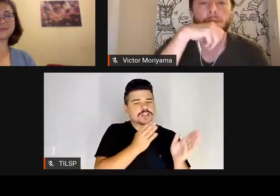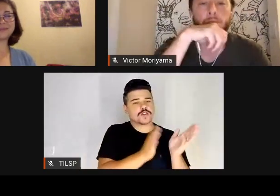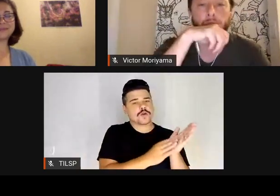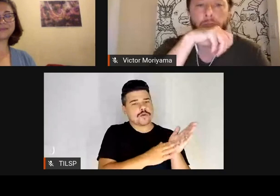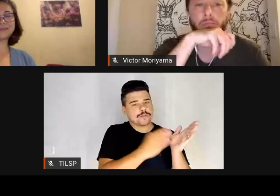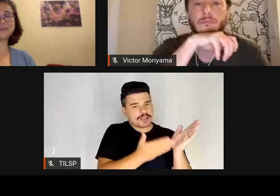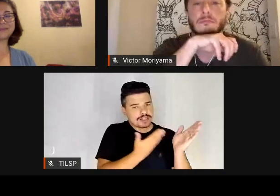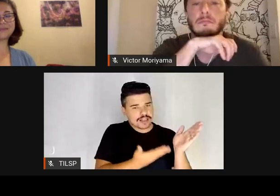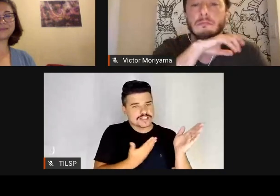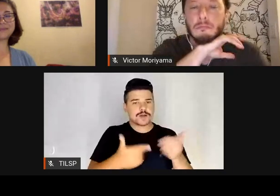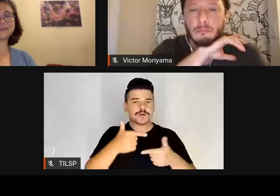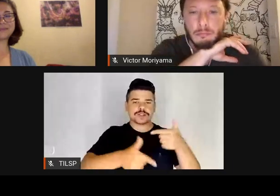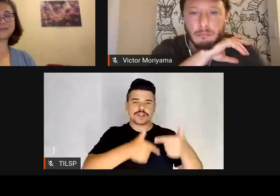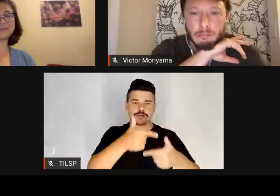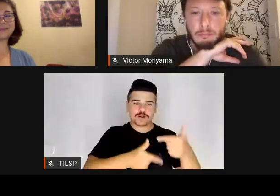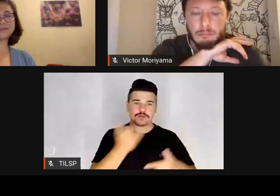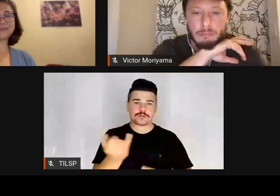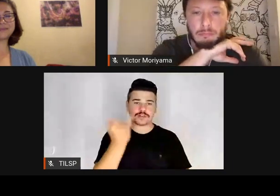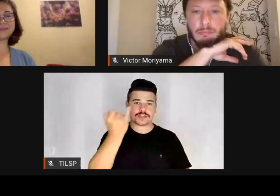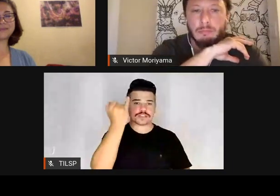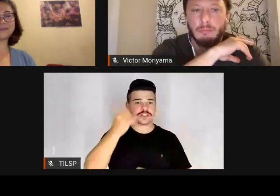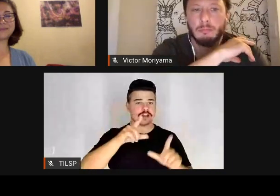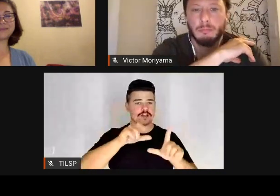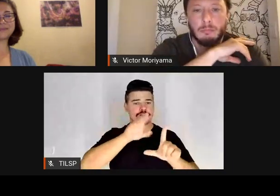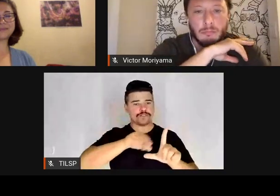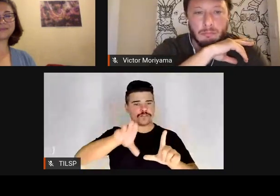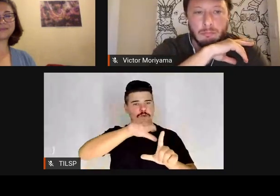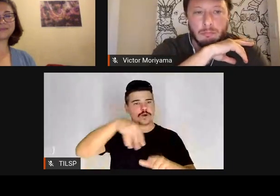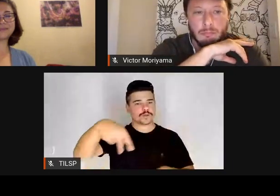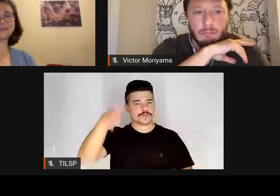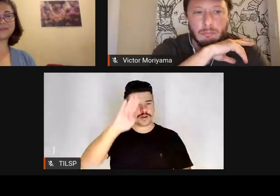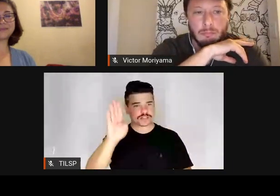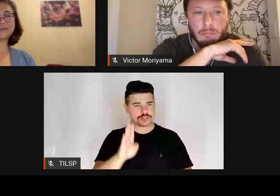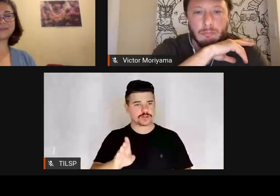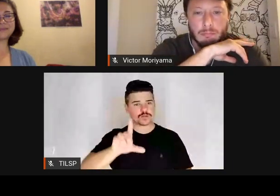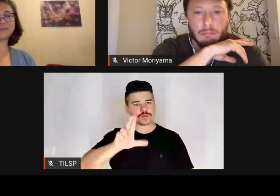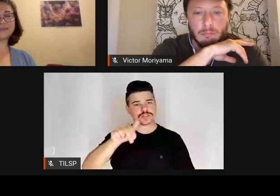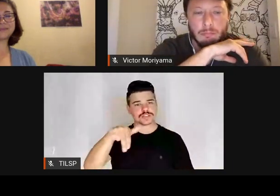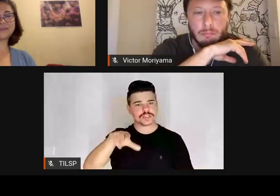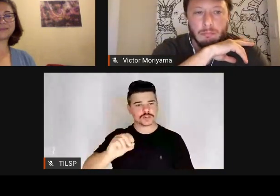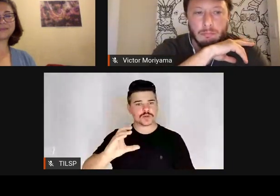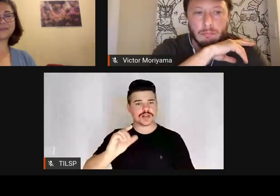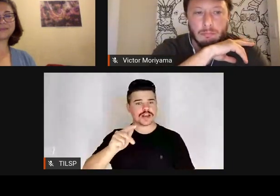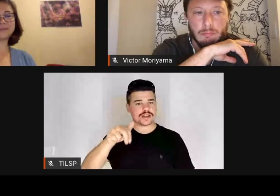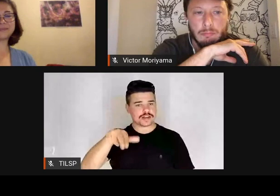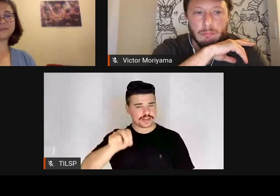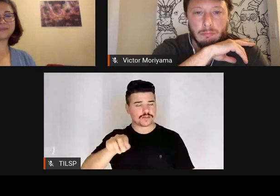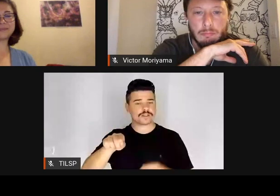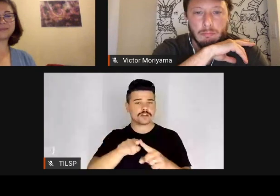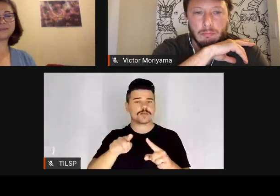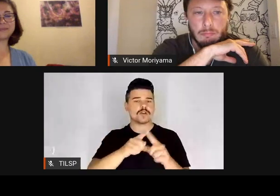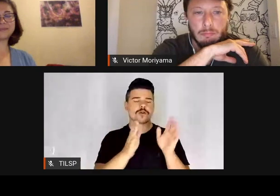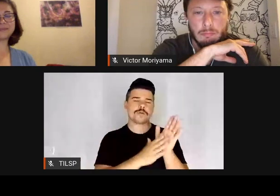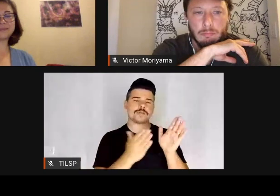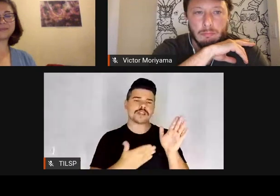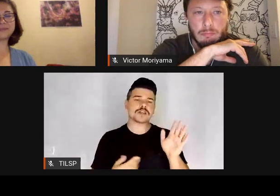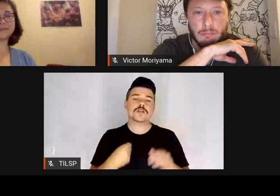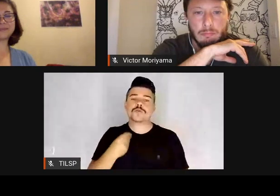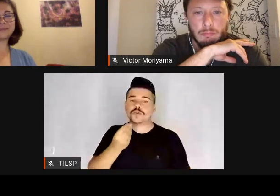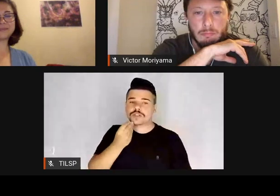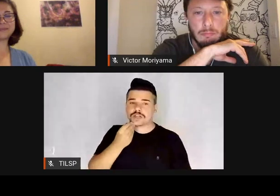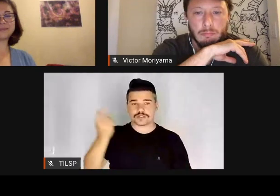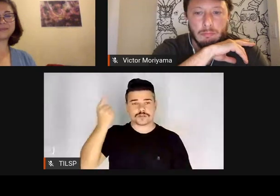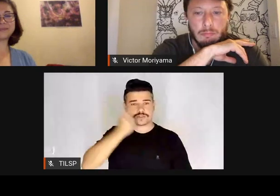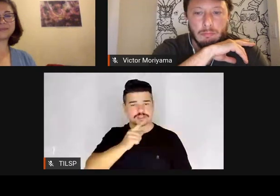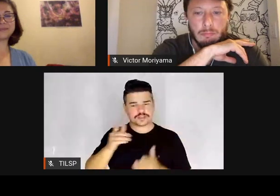muito importante da fotografia brasileira, que foi o trabalho do Luciano Carneiro, né? E uma homenagem e uma oportunidade de ter feito isso